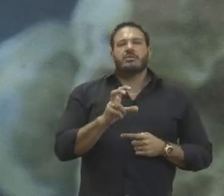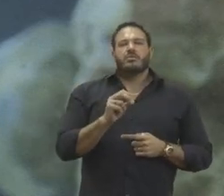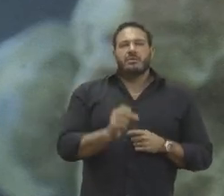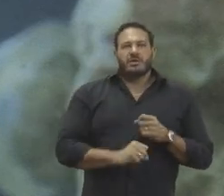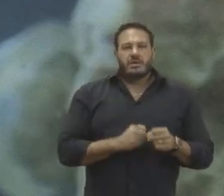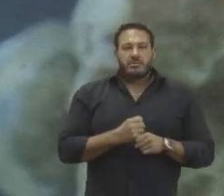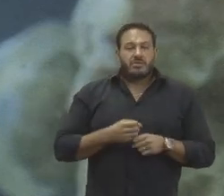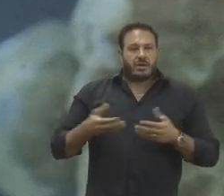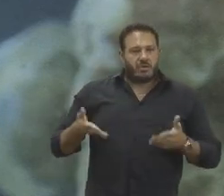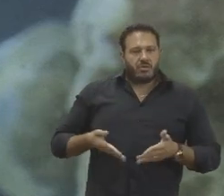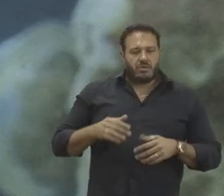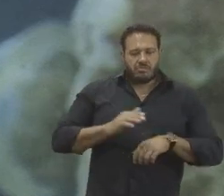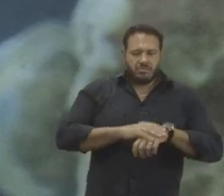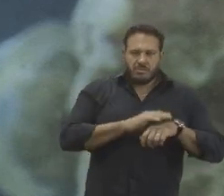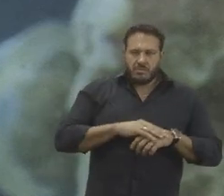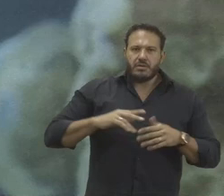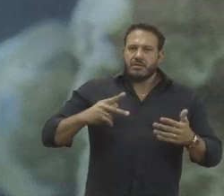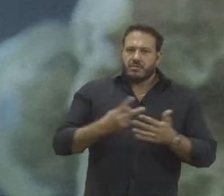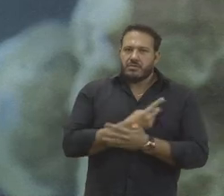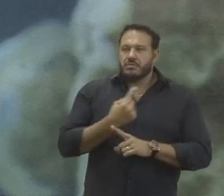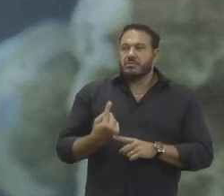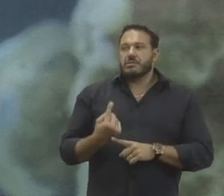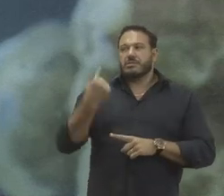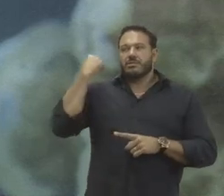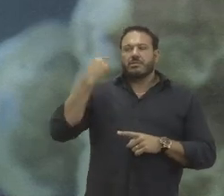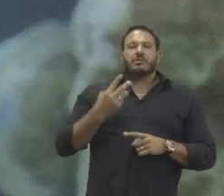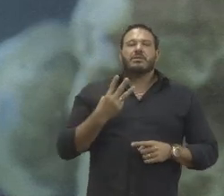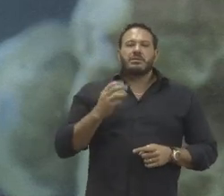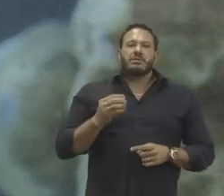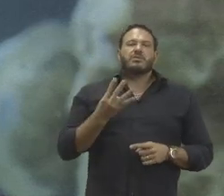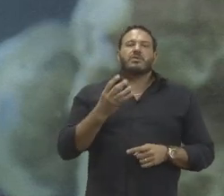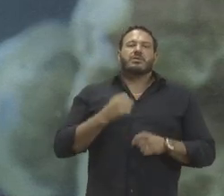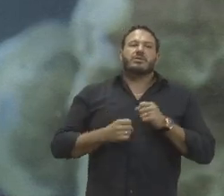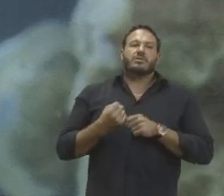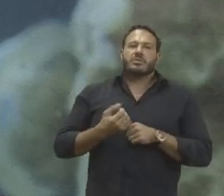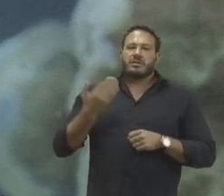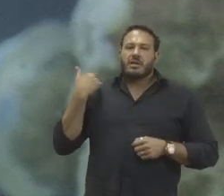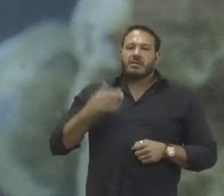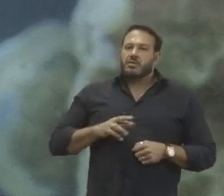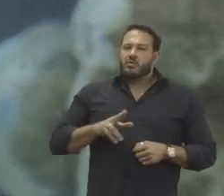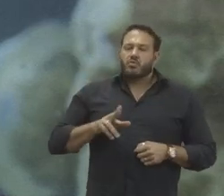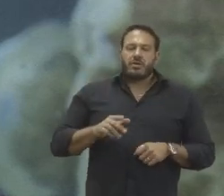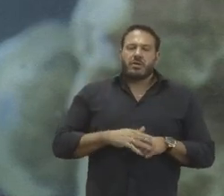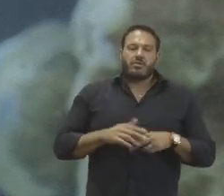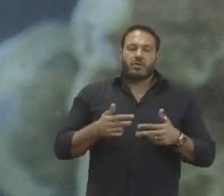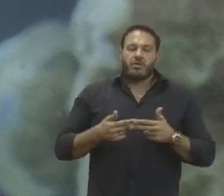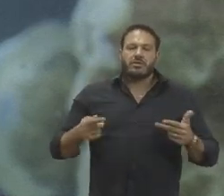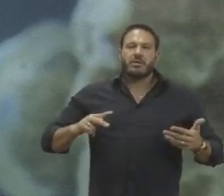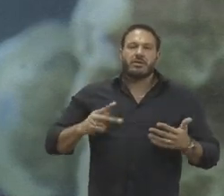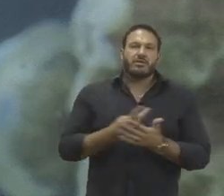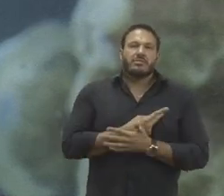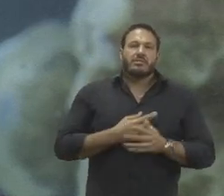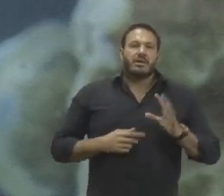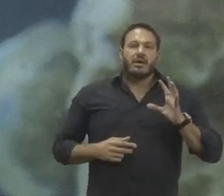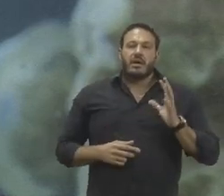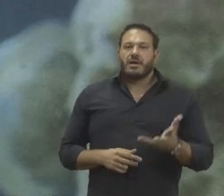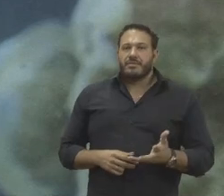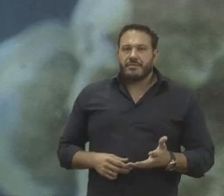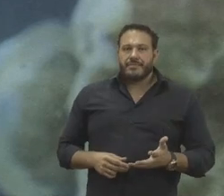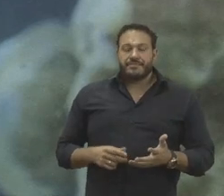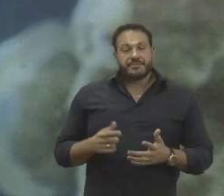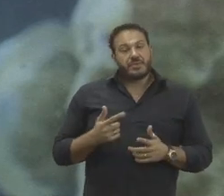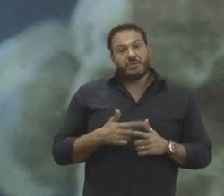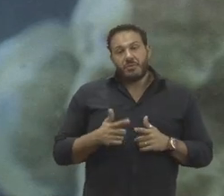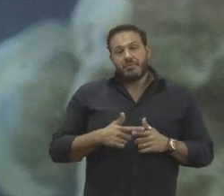hoje colhendo o que semeamos também 30 40 anos atrás Então não é uma coisa que se resolve do dia paraa noite e o problema é que a outra